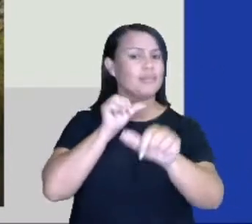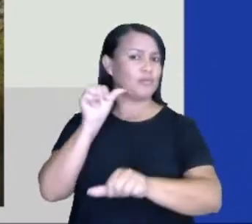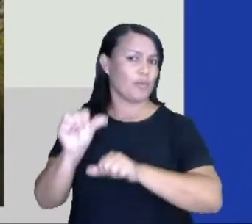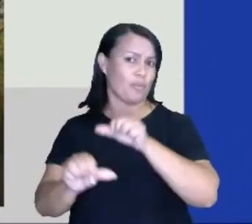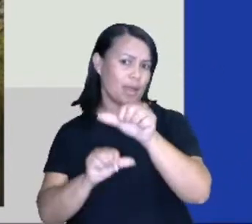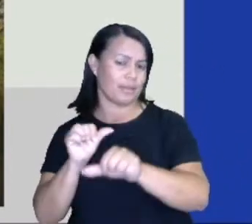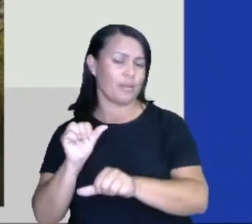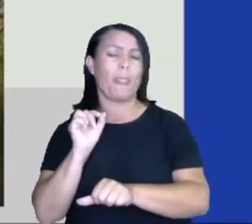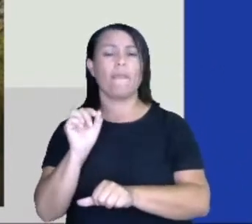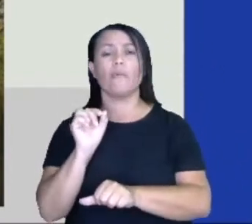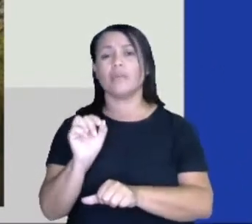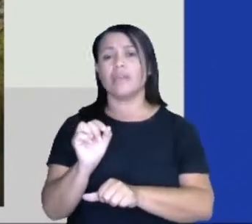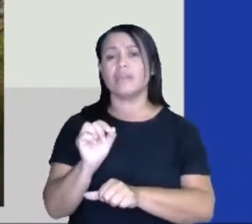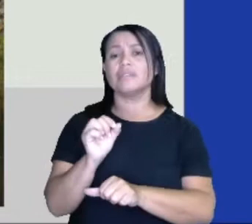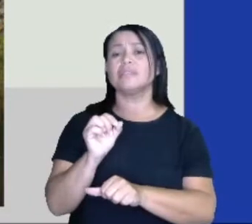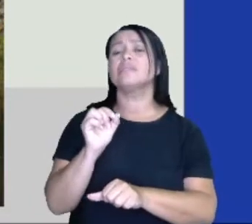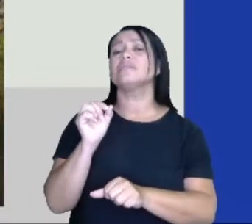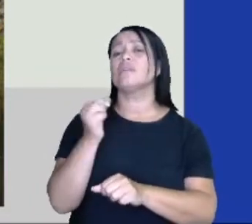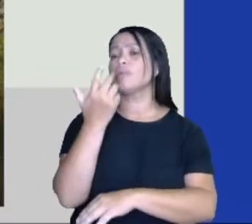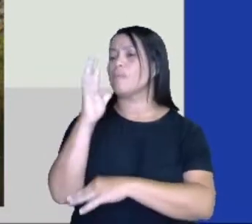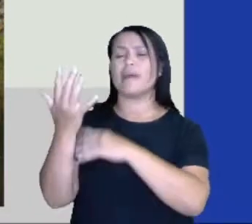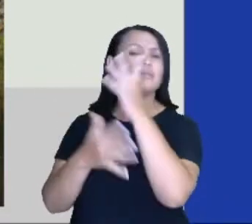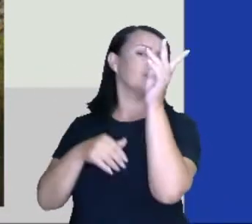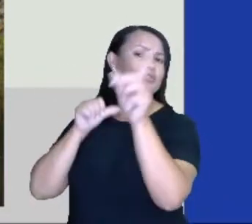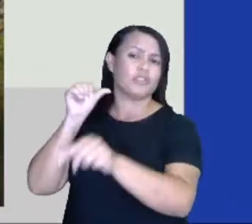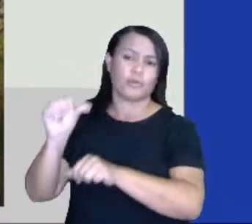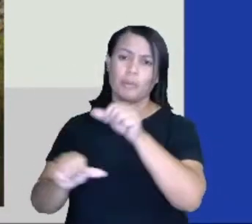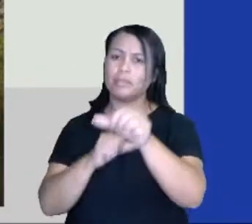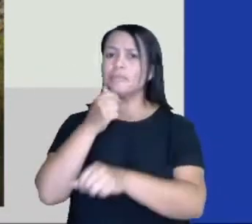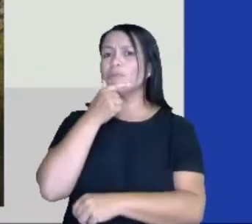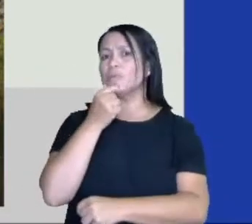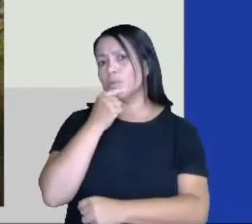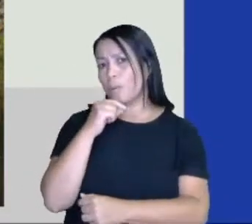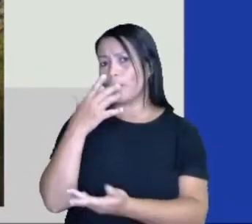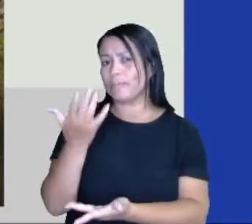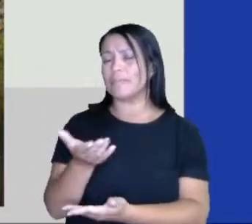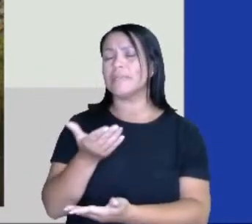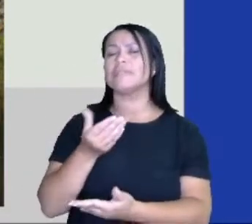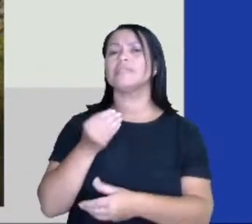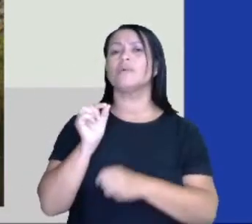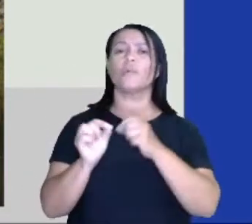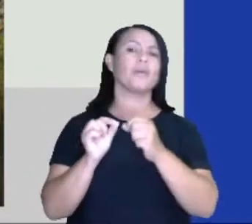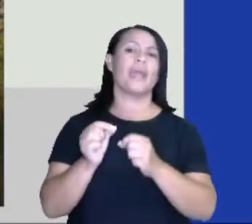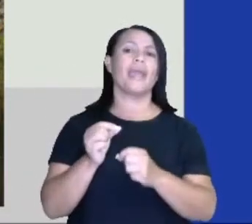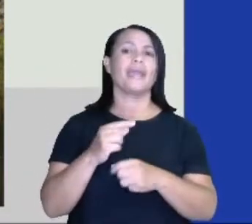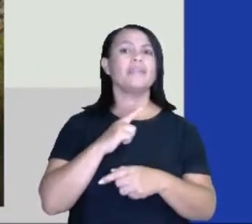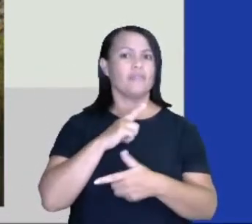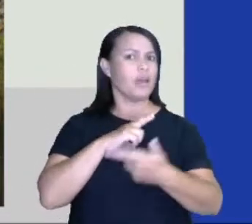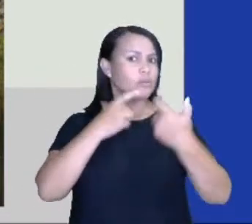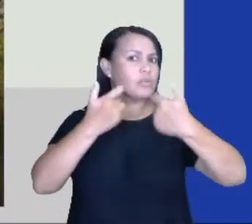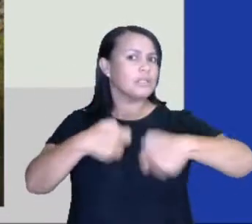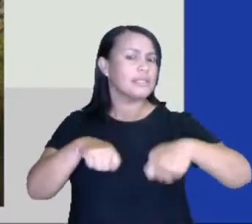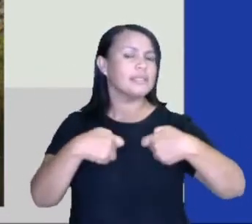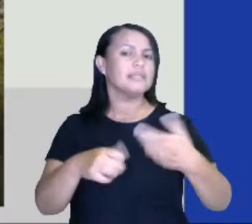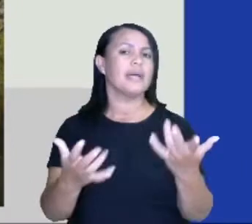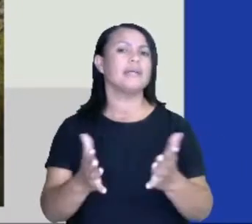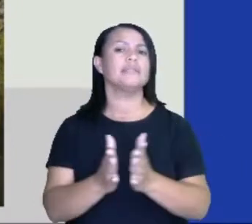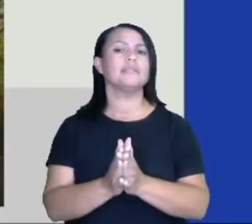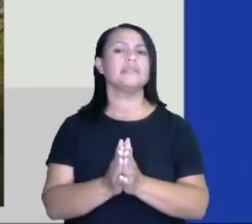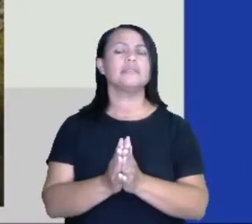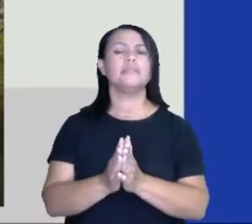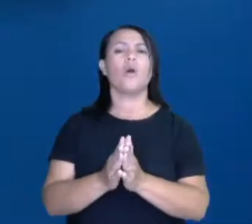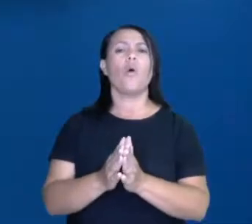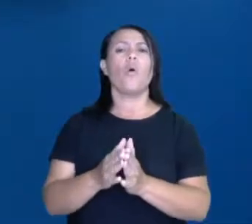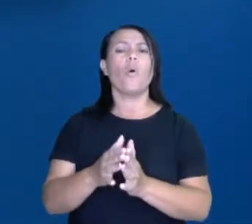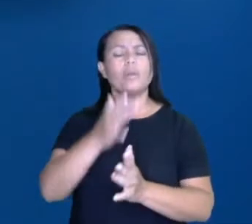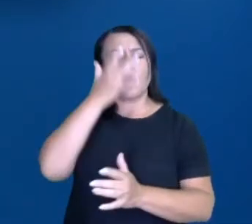As humanizadas foram aquelas transformadas pelo homem, a partir das suas necessidades. Então, a partir